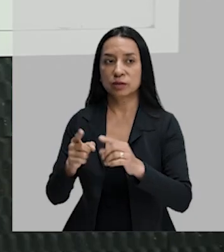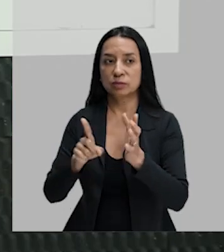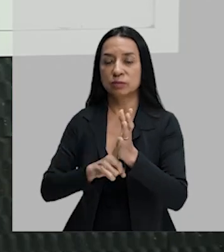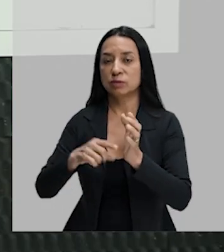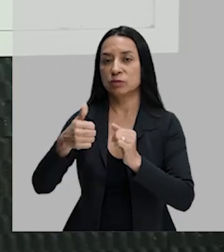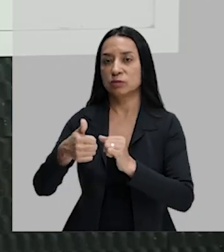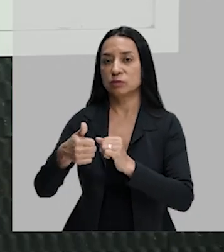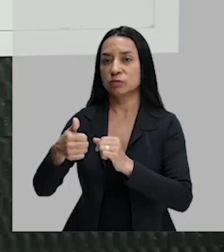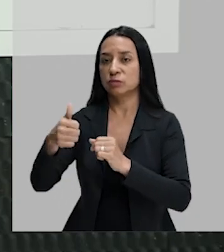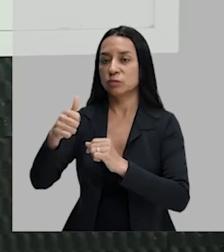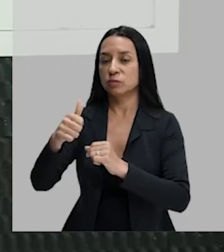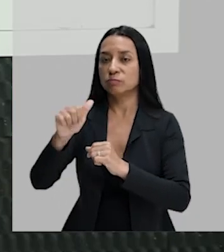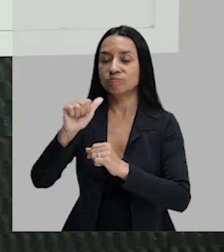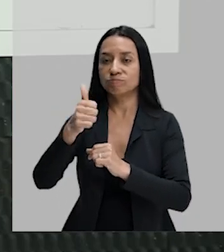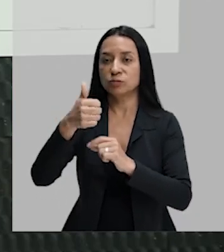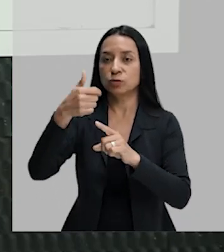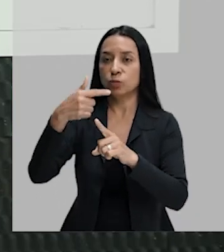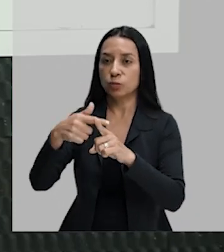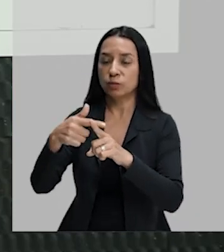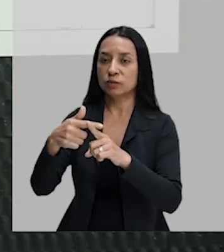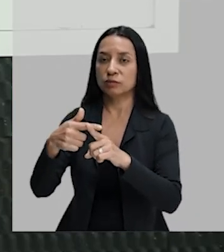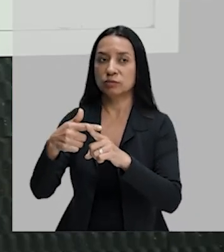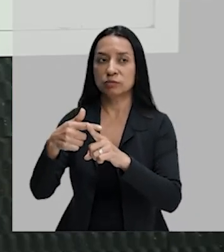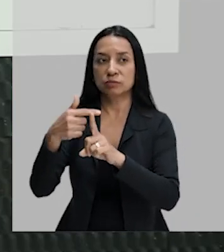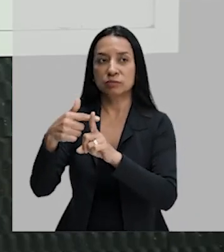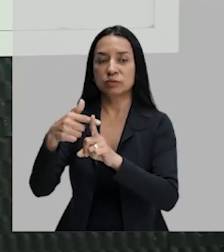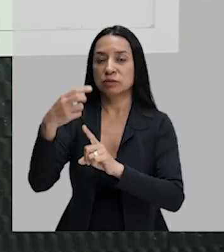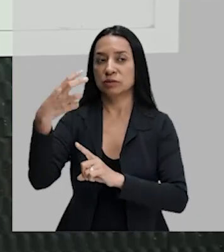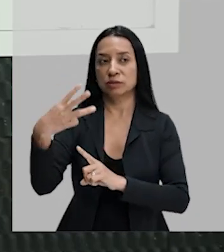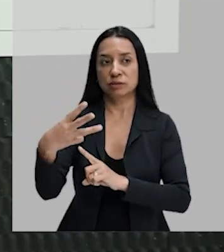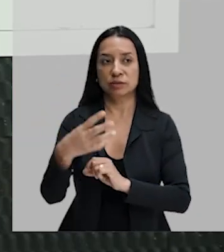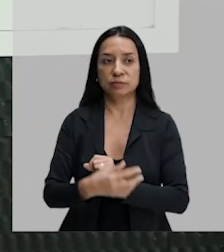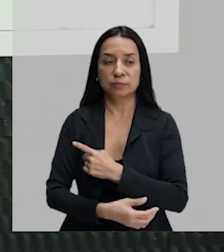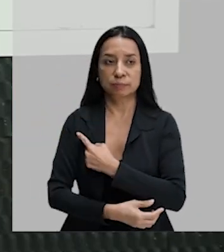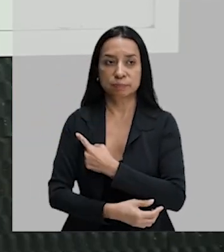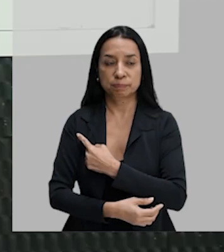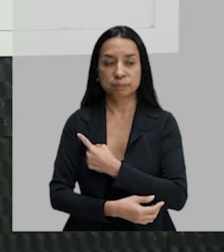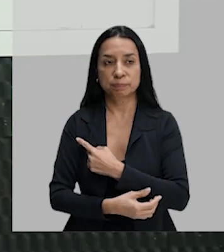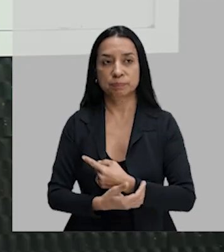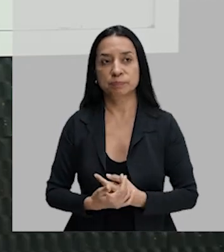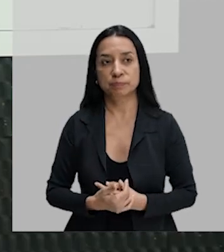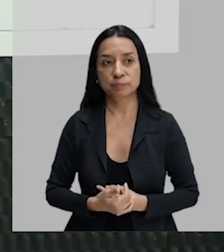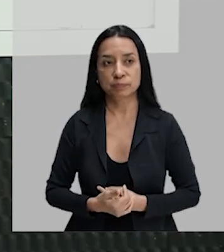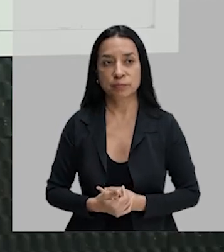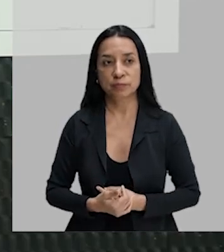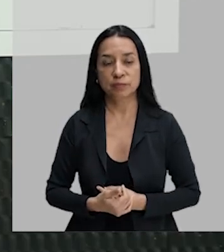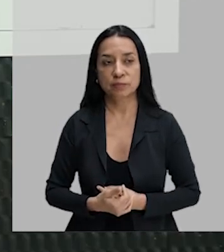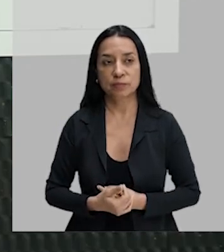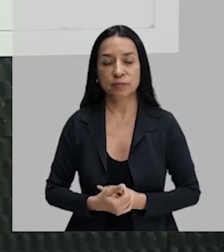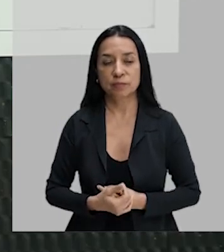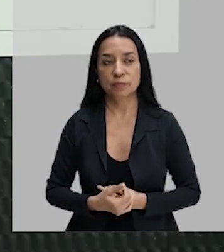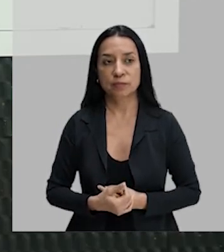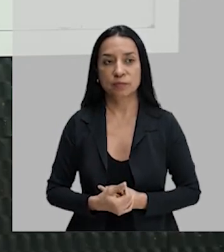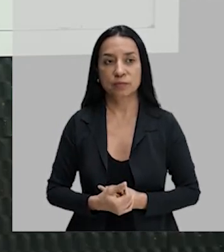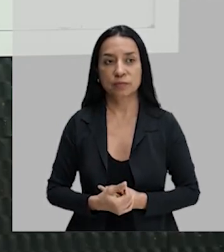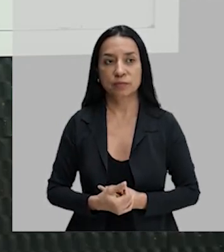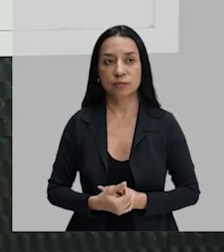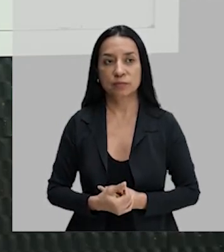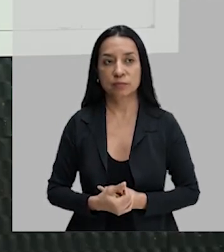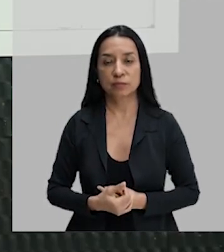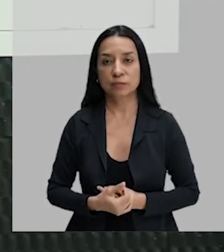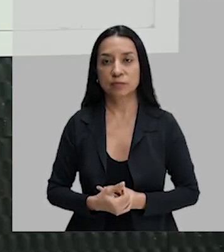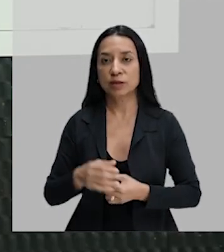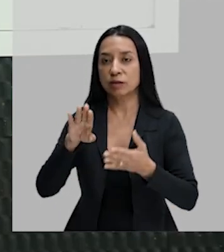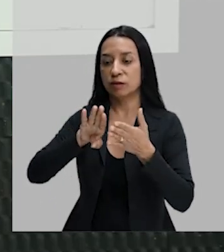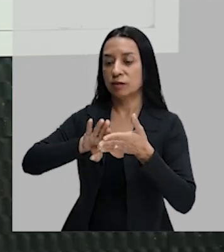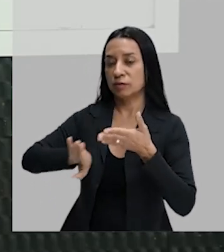pelo menor complementar certo vamos determinar aqui quem informa Matriz aqui então você